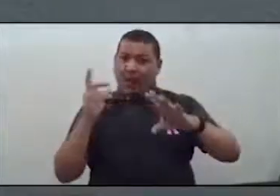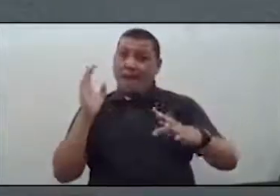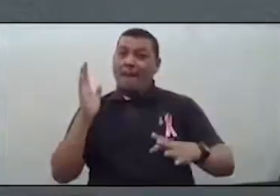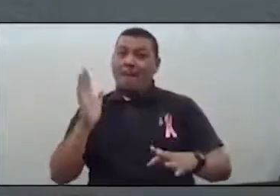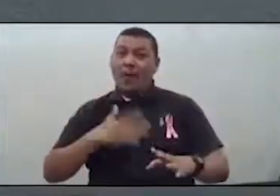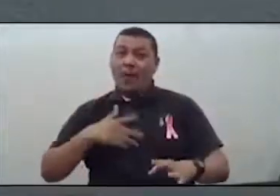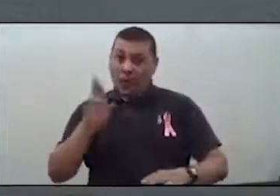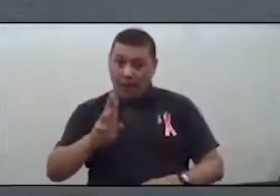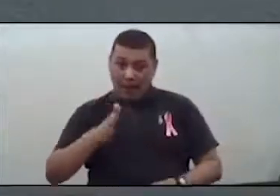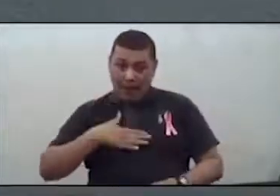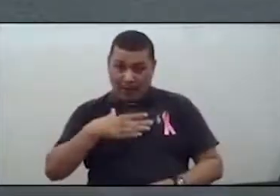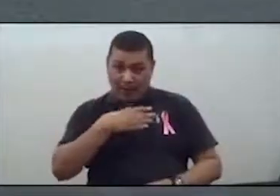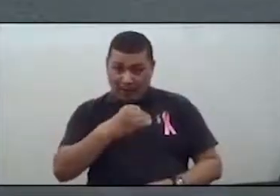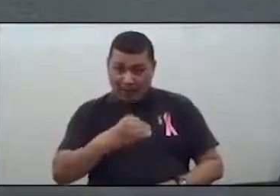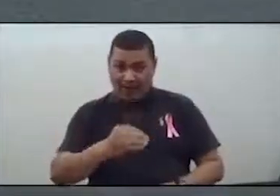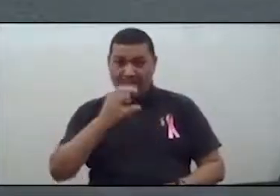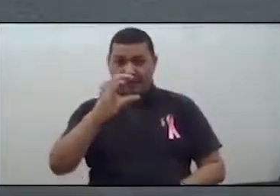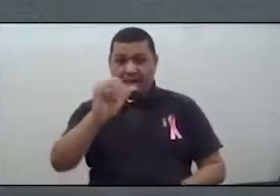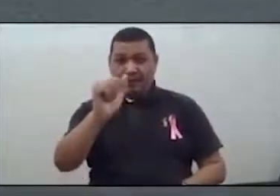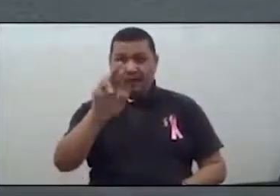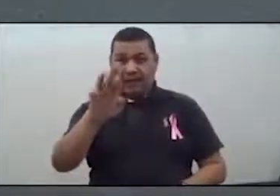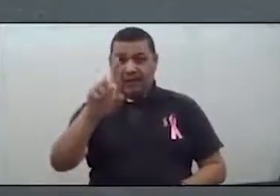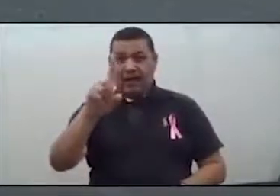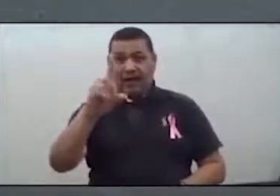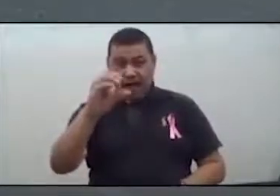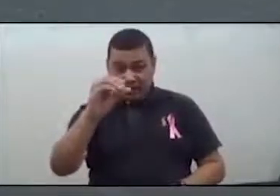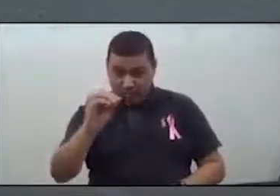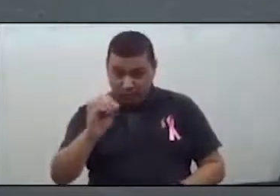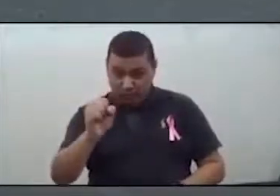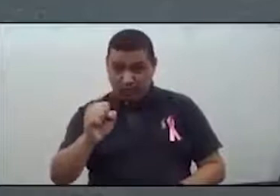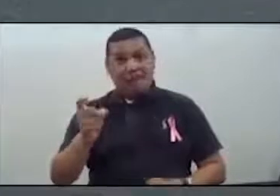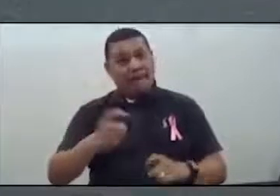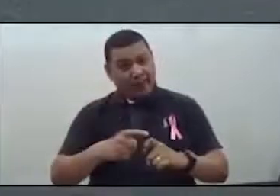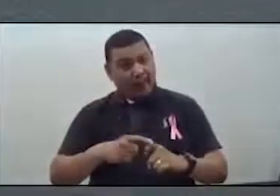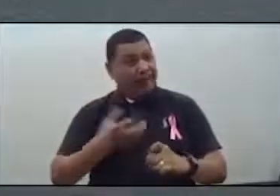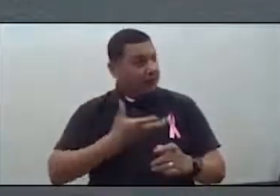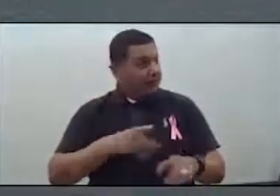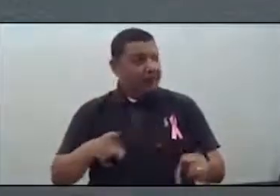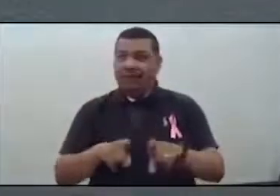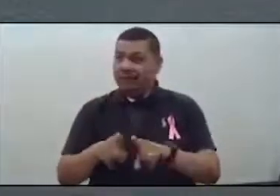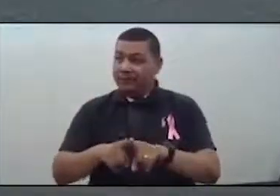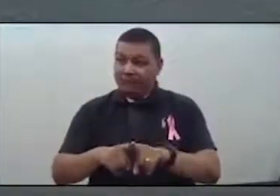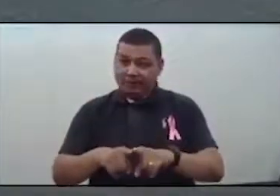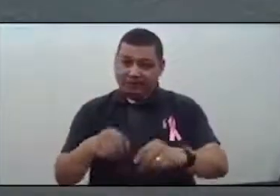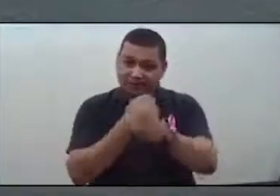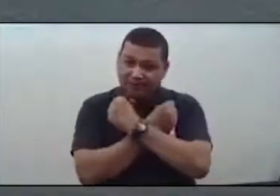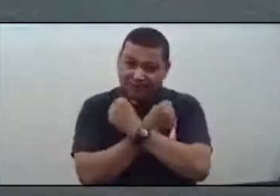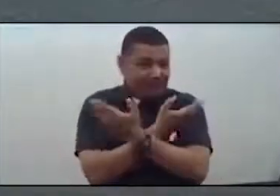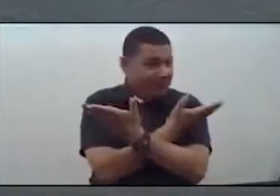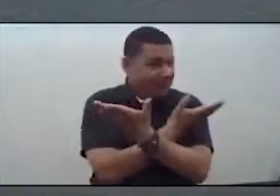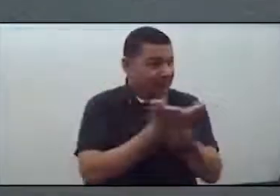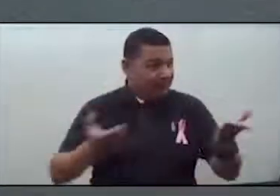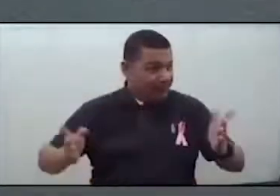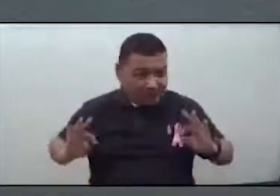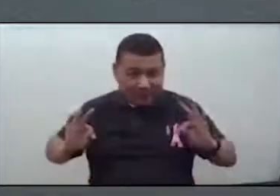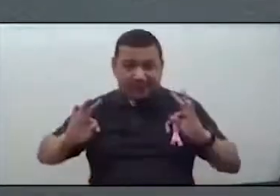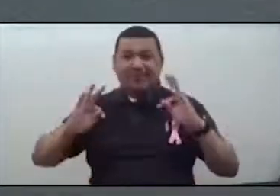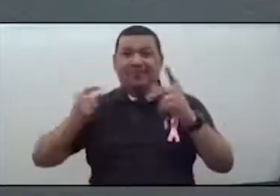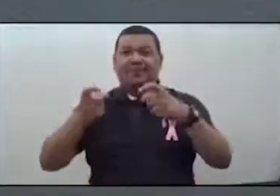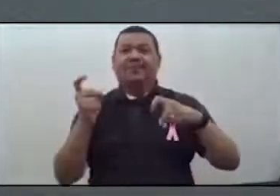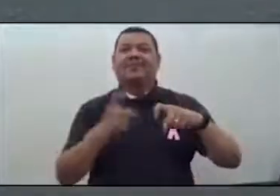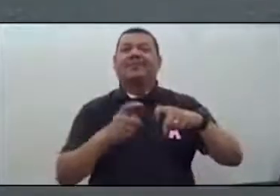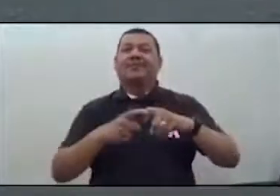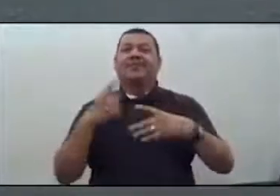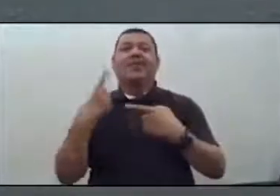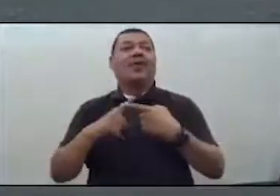Carlos Eduardo Moreira, médico psiquiatra, queria cumprimentar e abraçar todos os médicos por